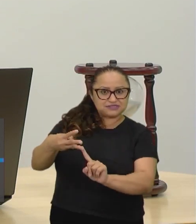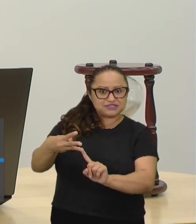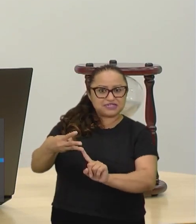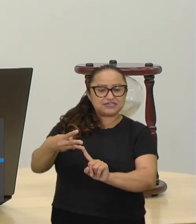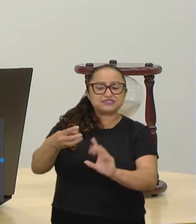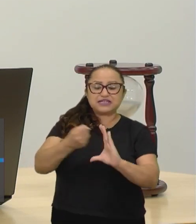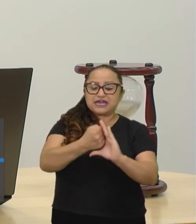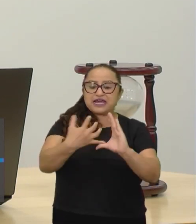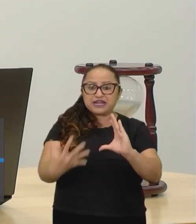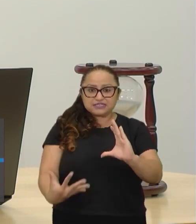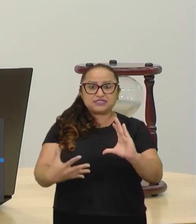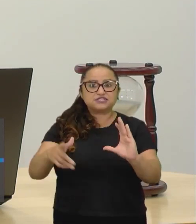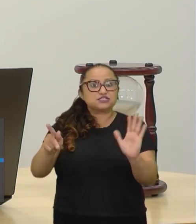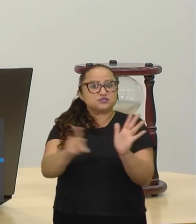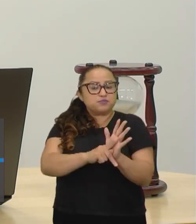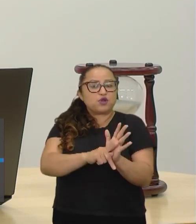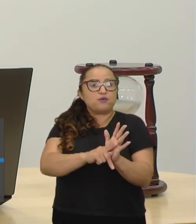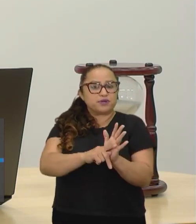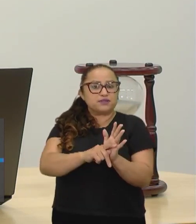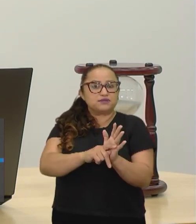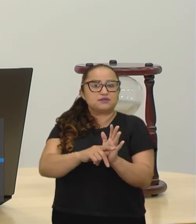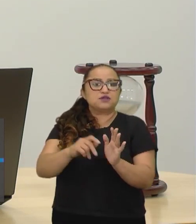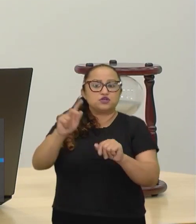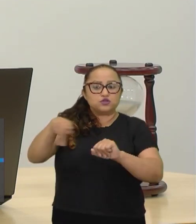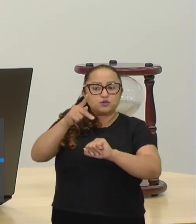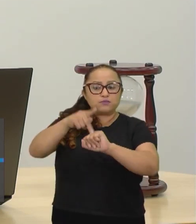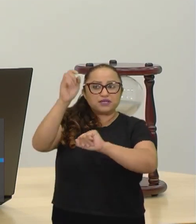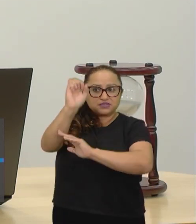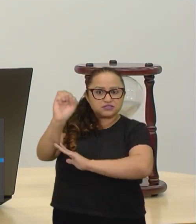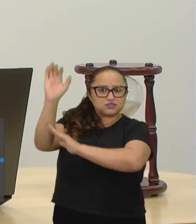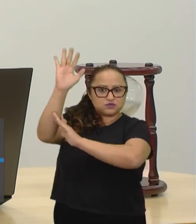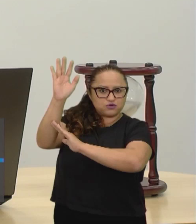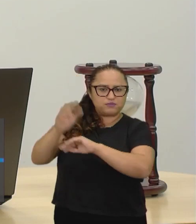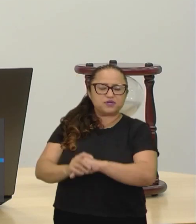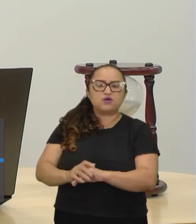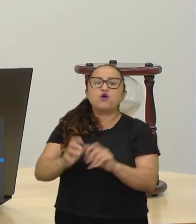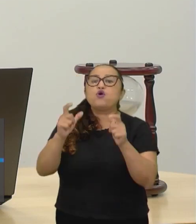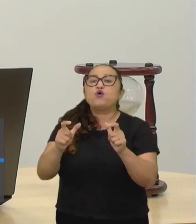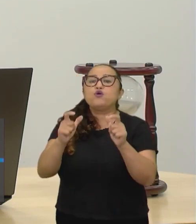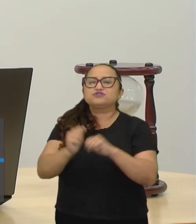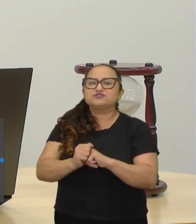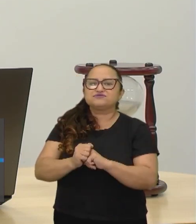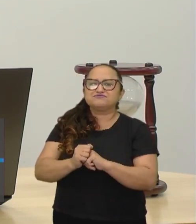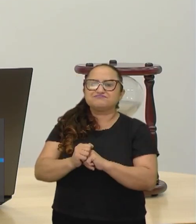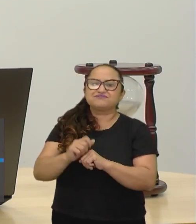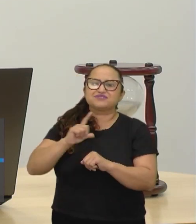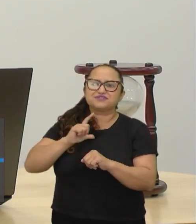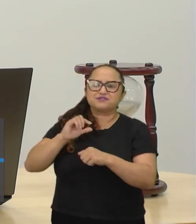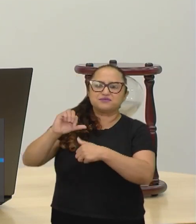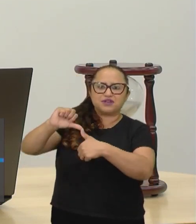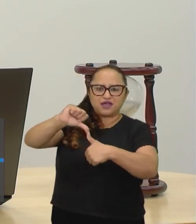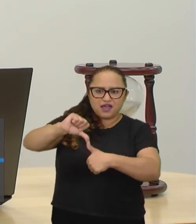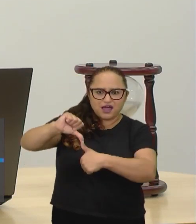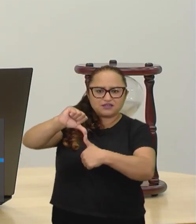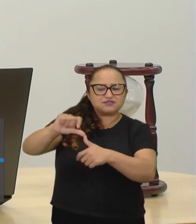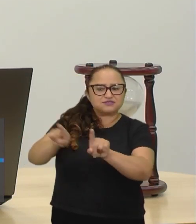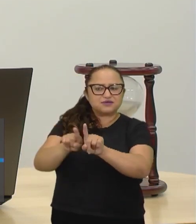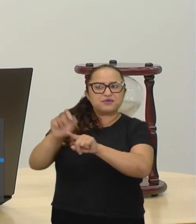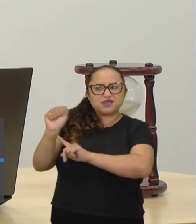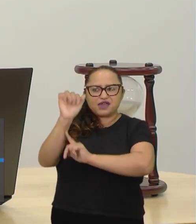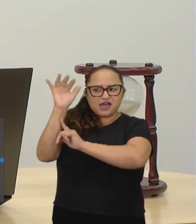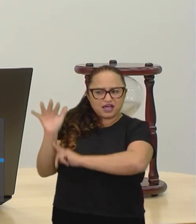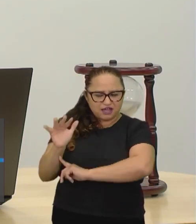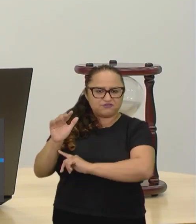existem essas 3 novas demandas para a Europa. E aí, para onde eles vão? Para a Ásia e África, atrás de mão de obra